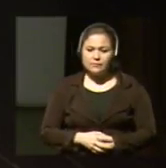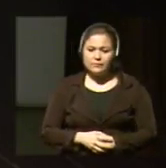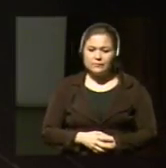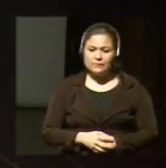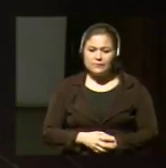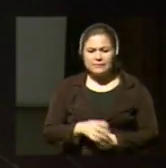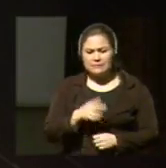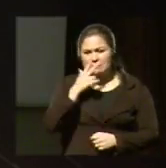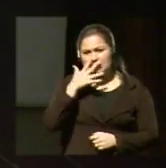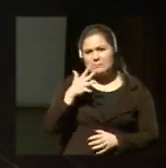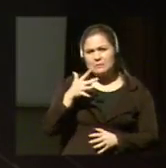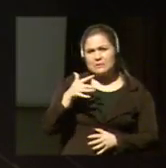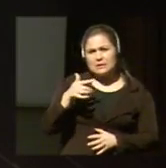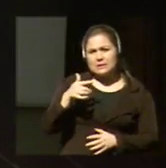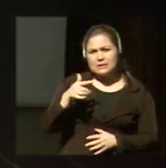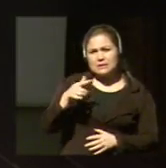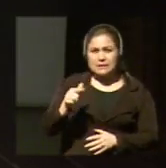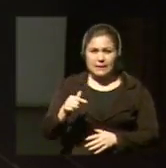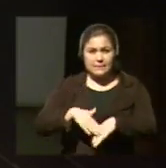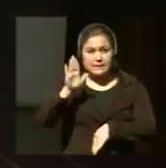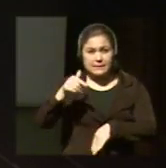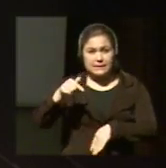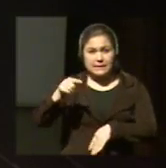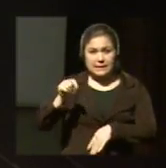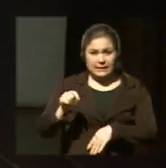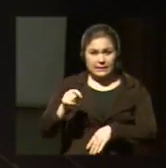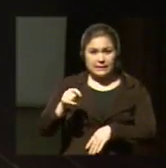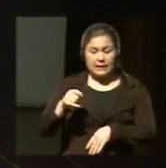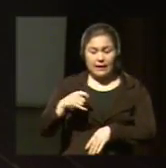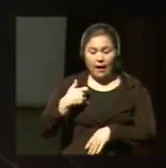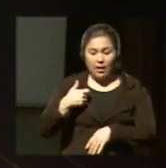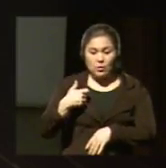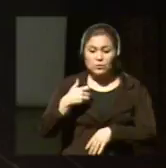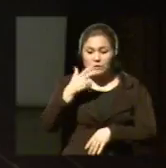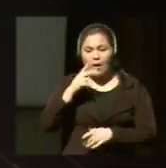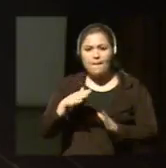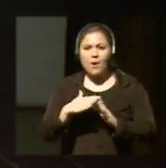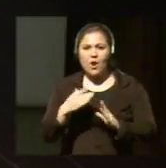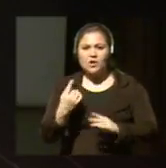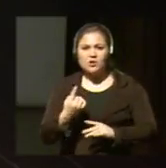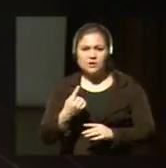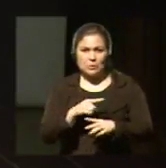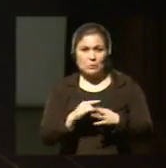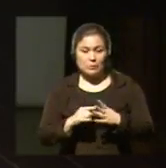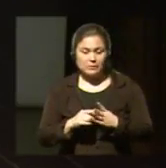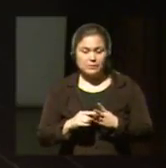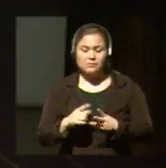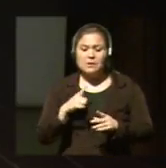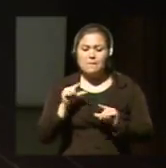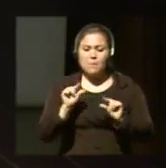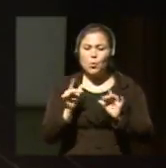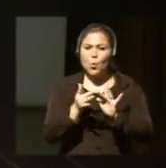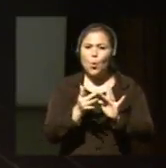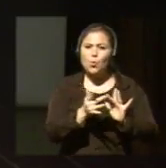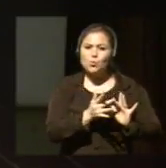acima de 70 anos, 3/4 moram sozinhos. E têm pouco contatos